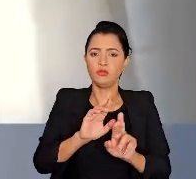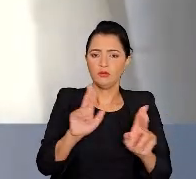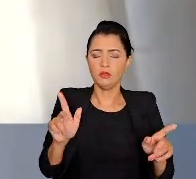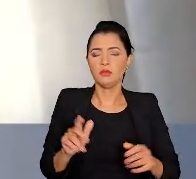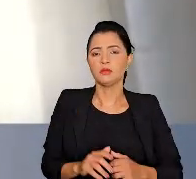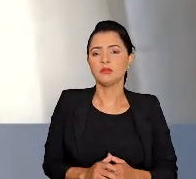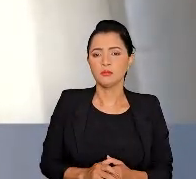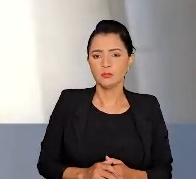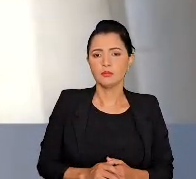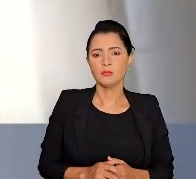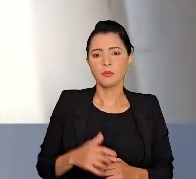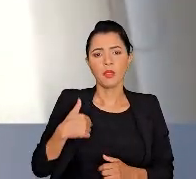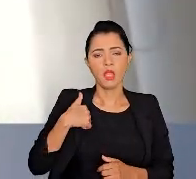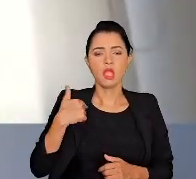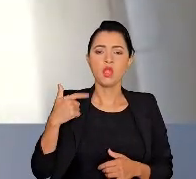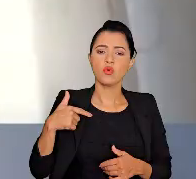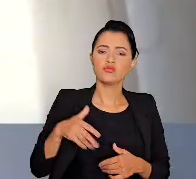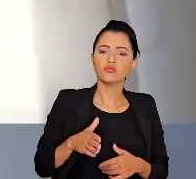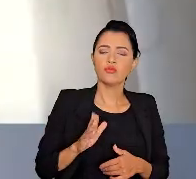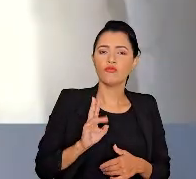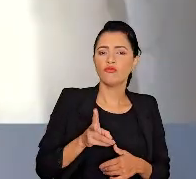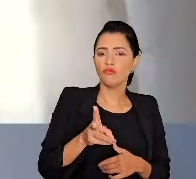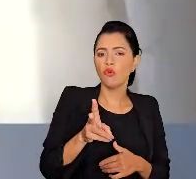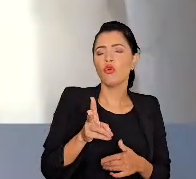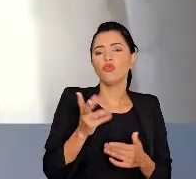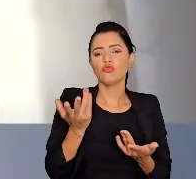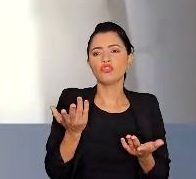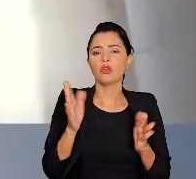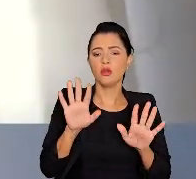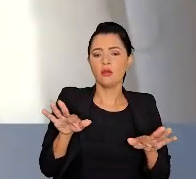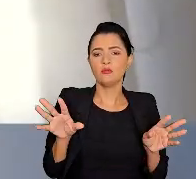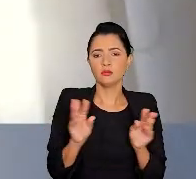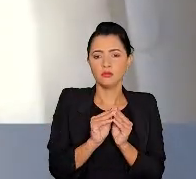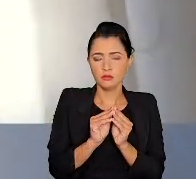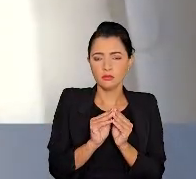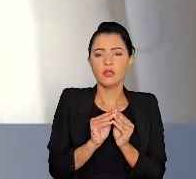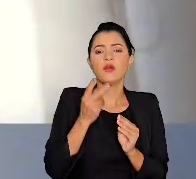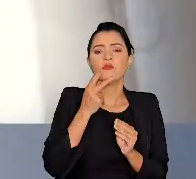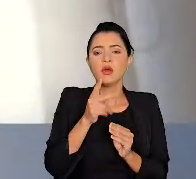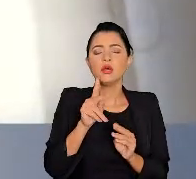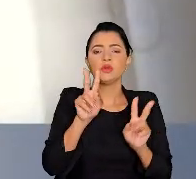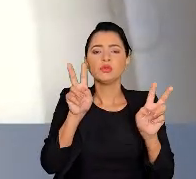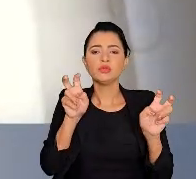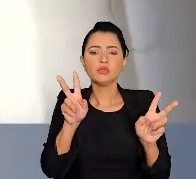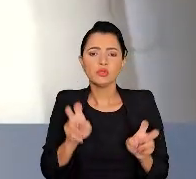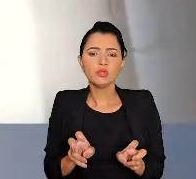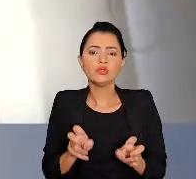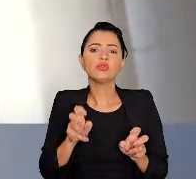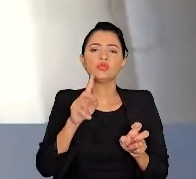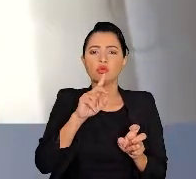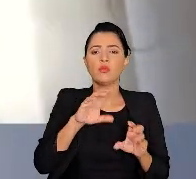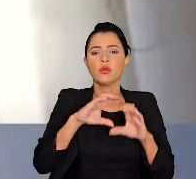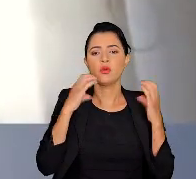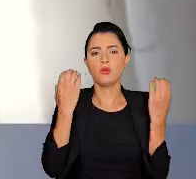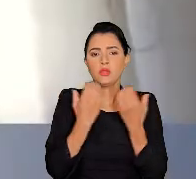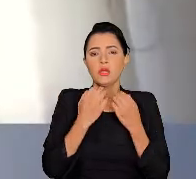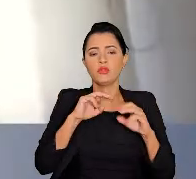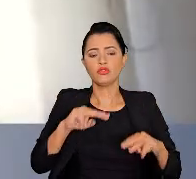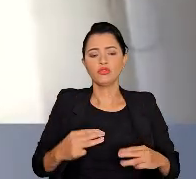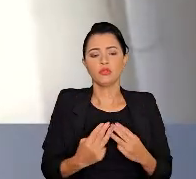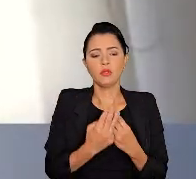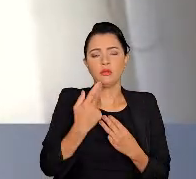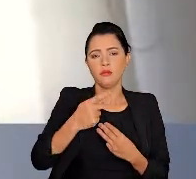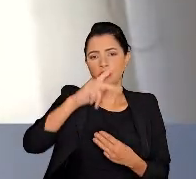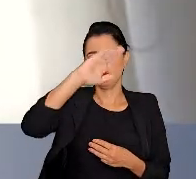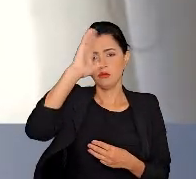me encaminhando já para as conclusões, contando um pouco sobre a comunidade judaica no Brasil e como a